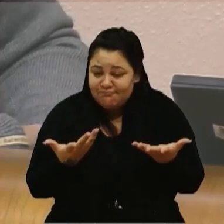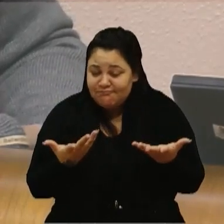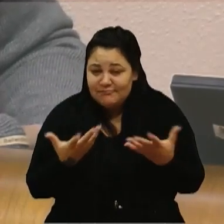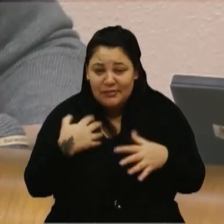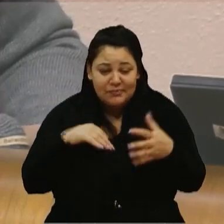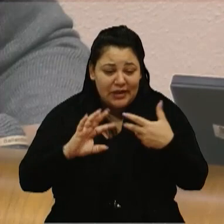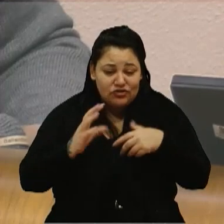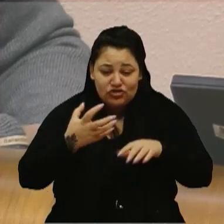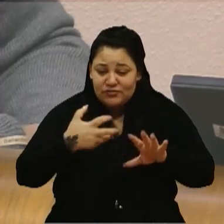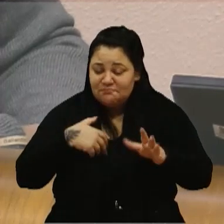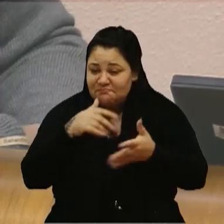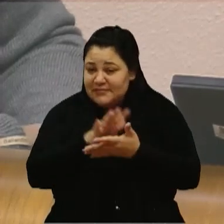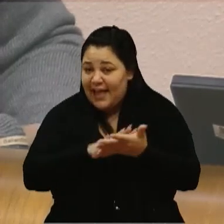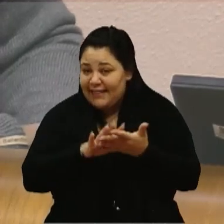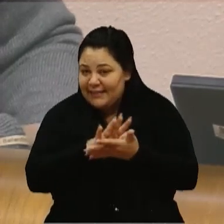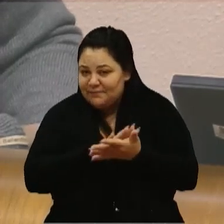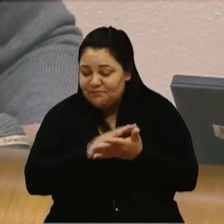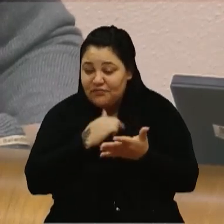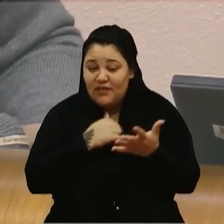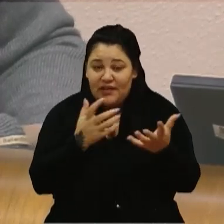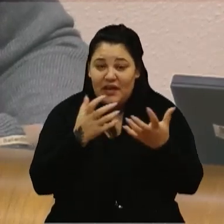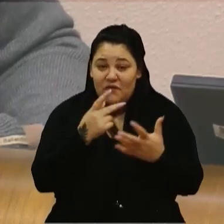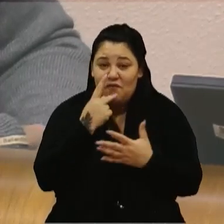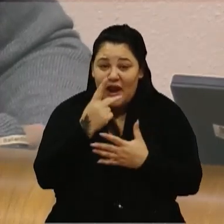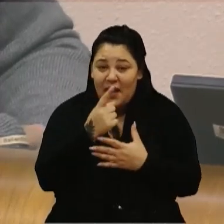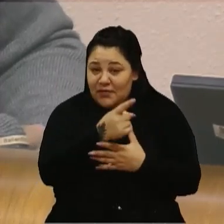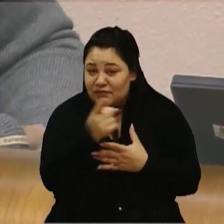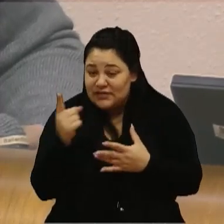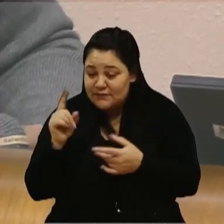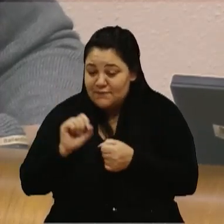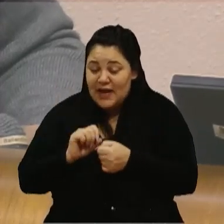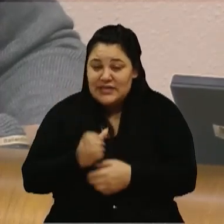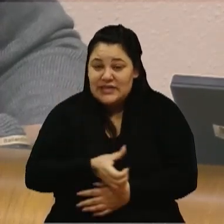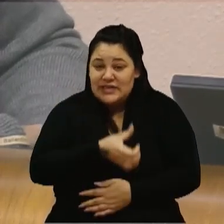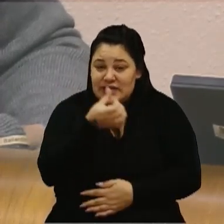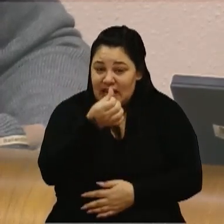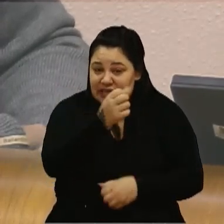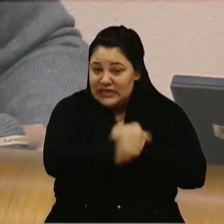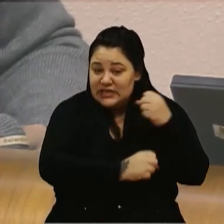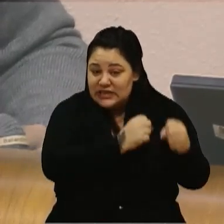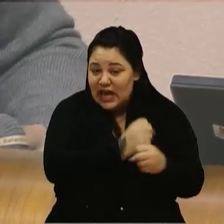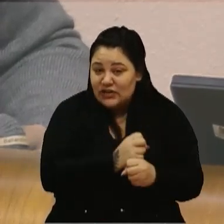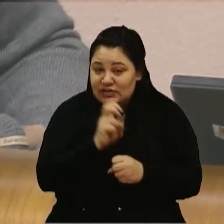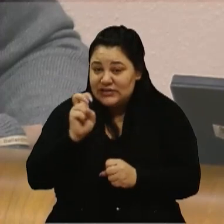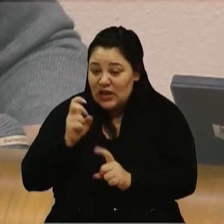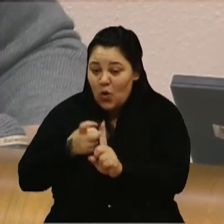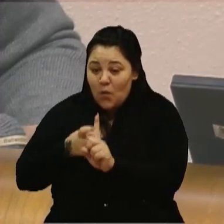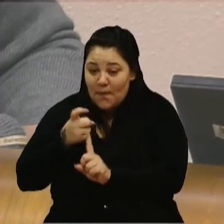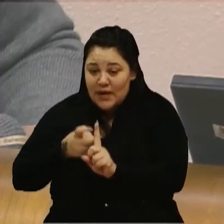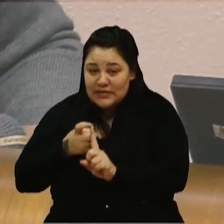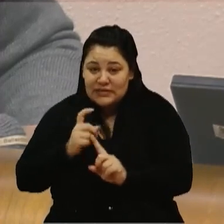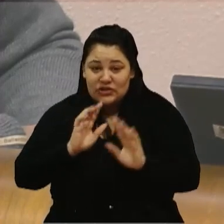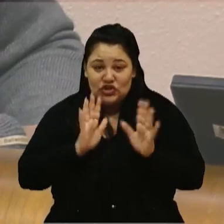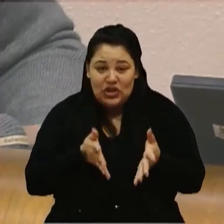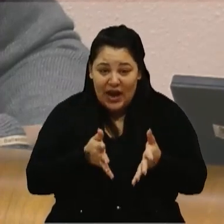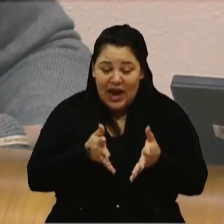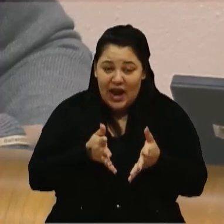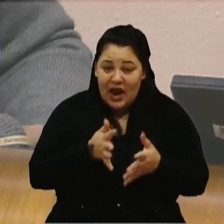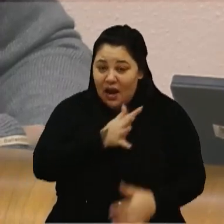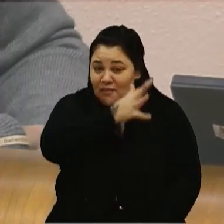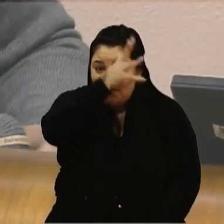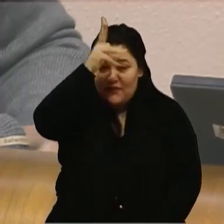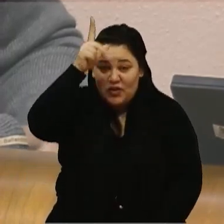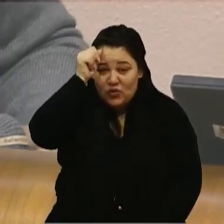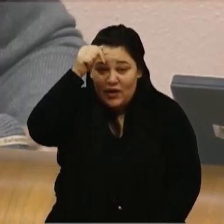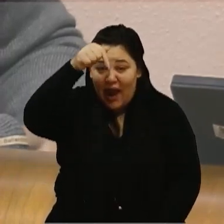vocês que faz 6 anos e 5 meses que a Prefeitura de Caxias